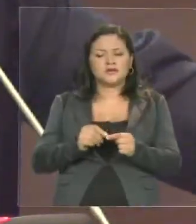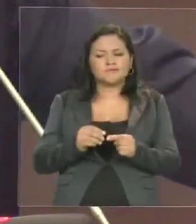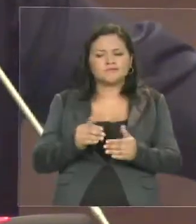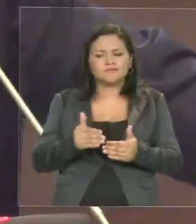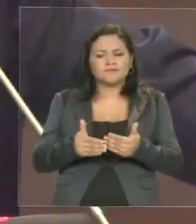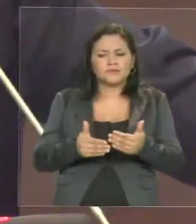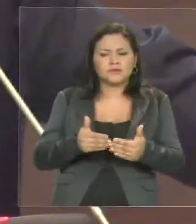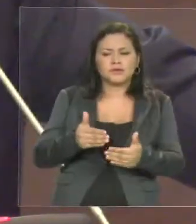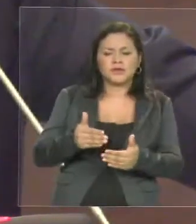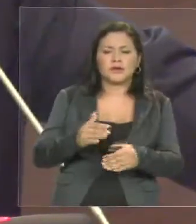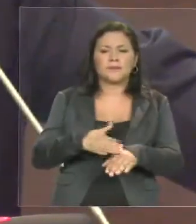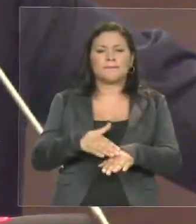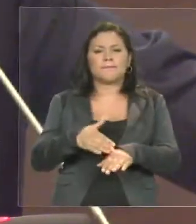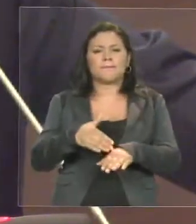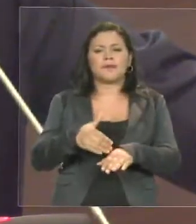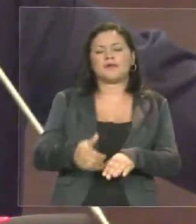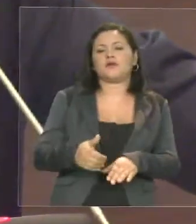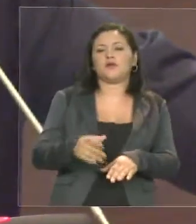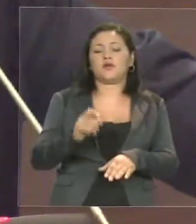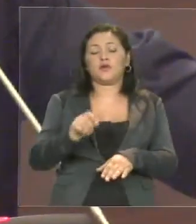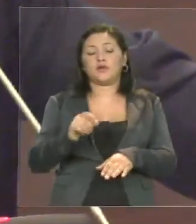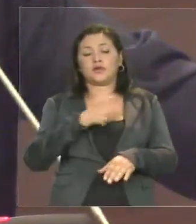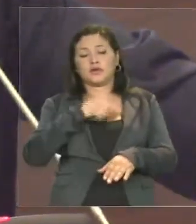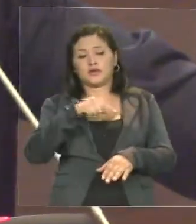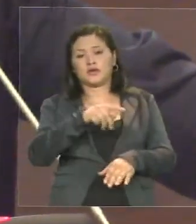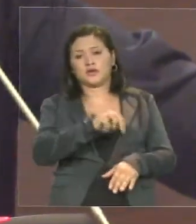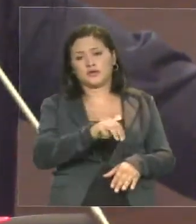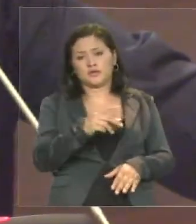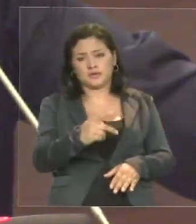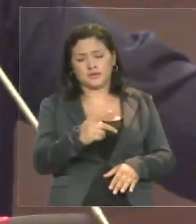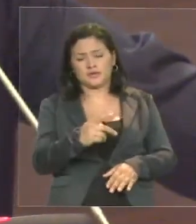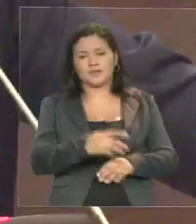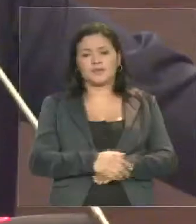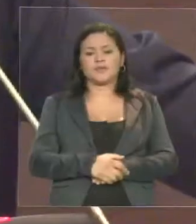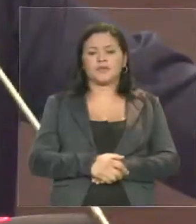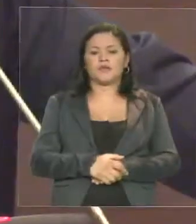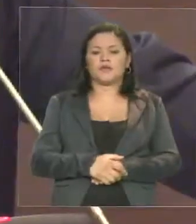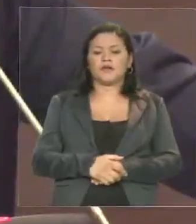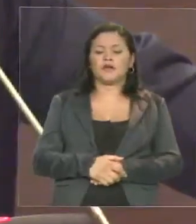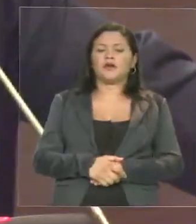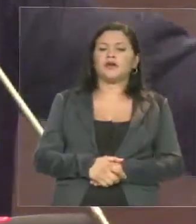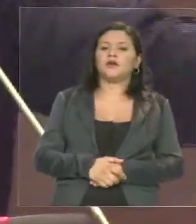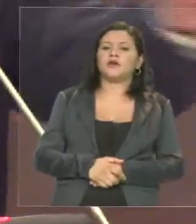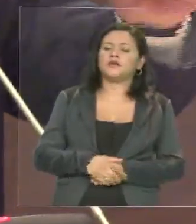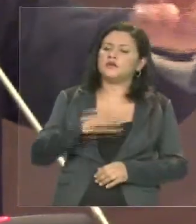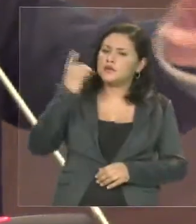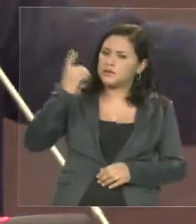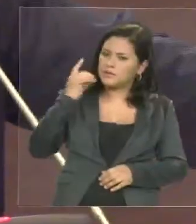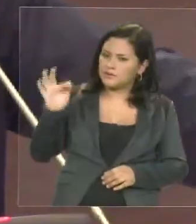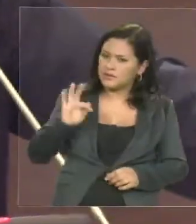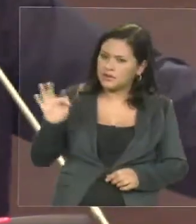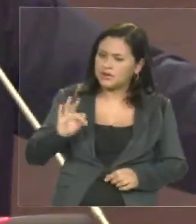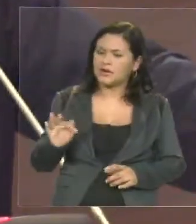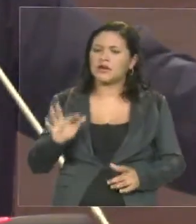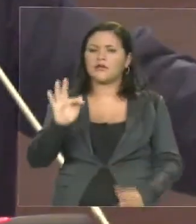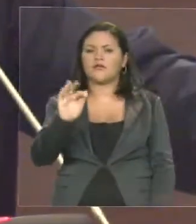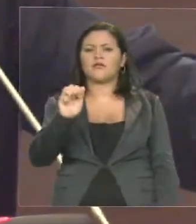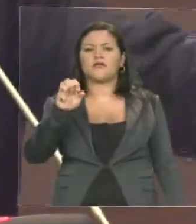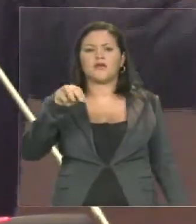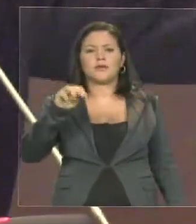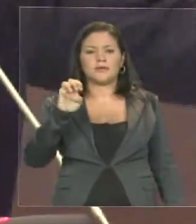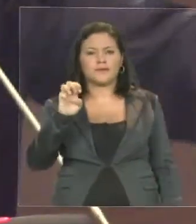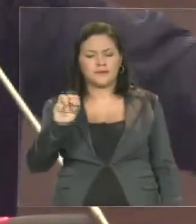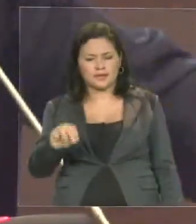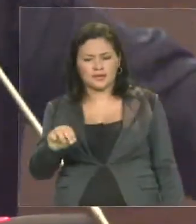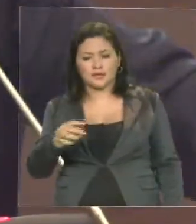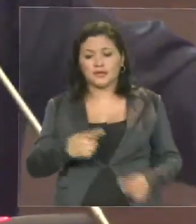medida provisória. Então, é a mobilização dos deputados federais nossos, a mobilização do presidente da FAMEM, mas isso não deixa de